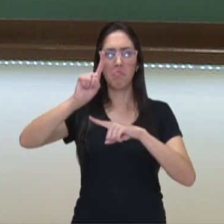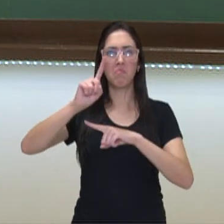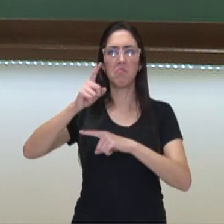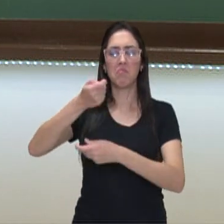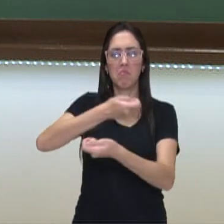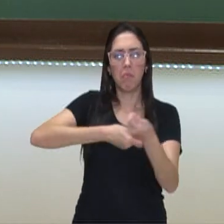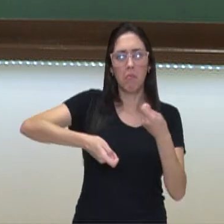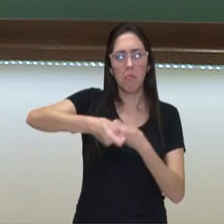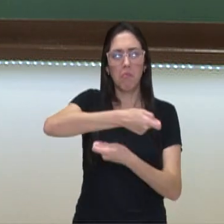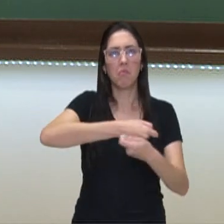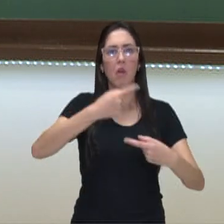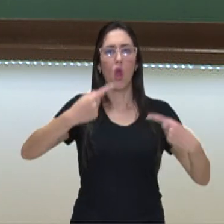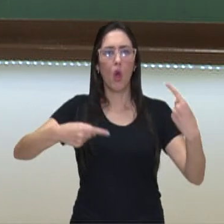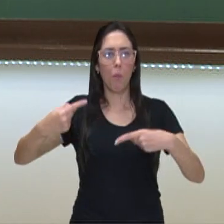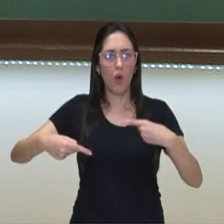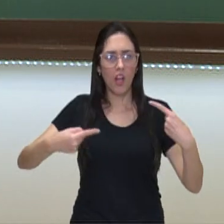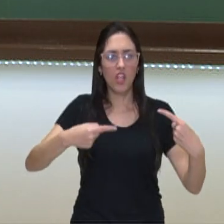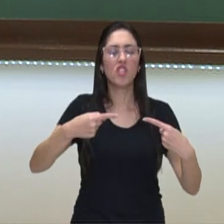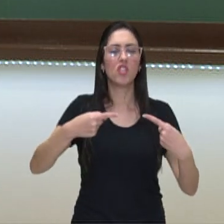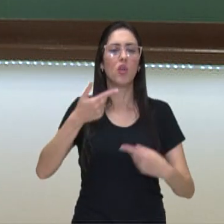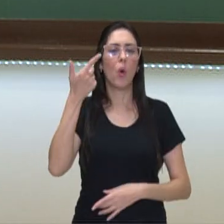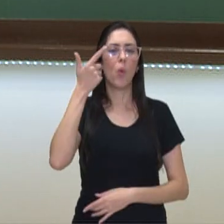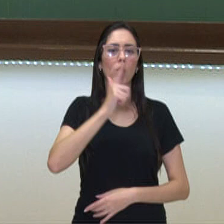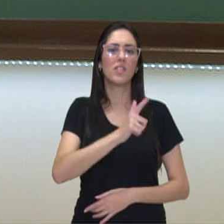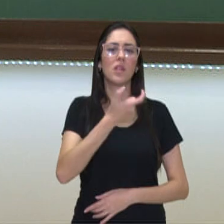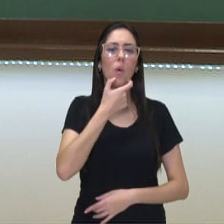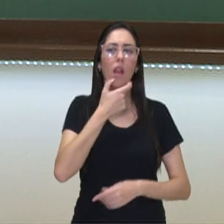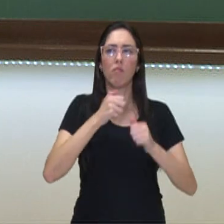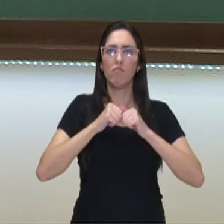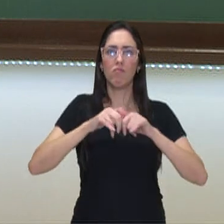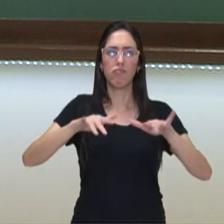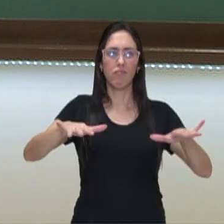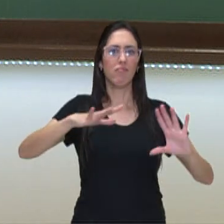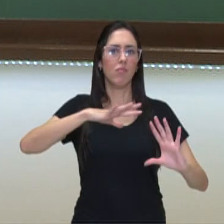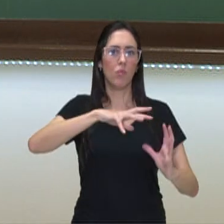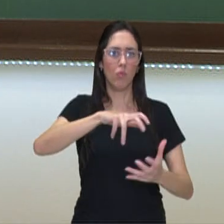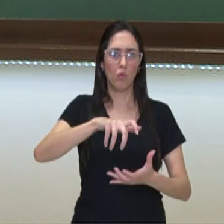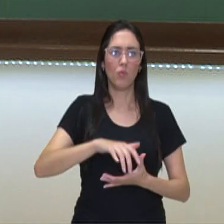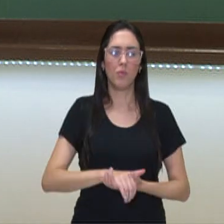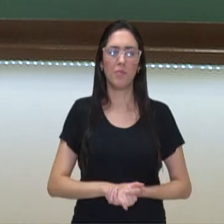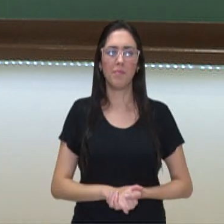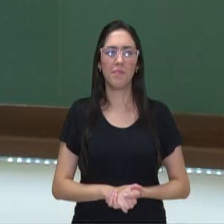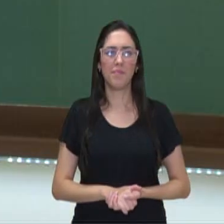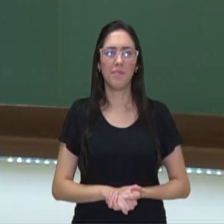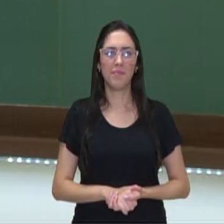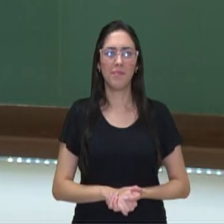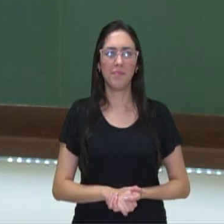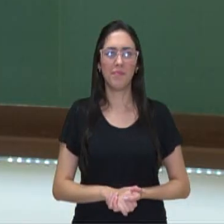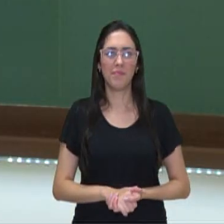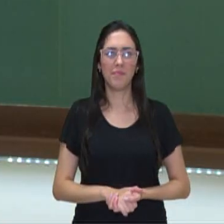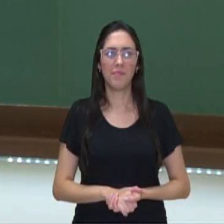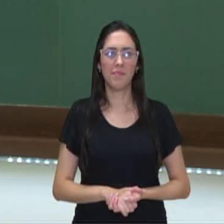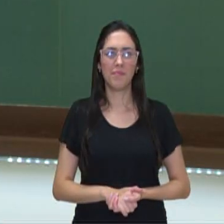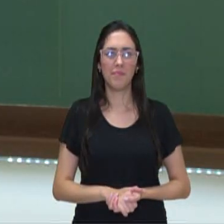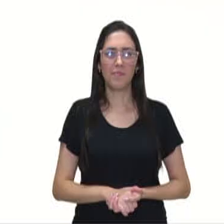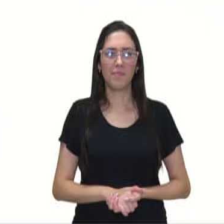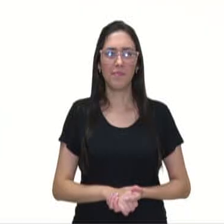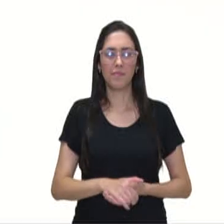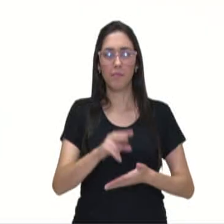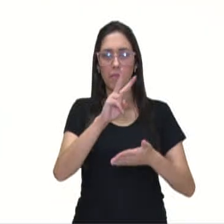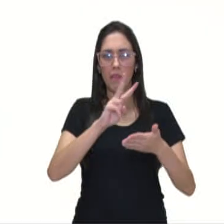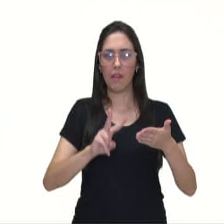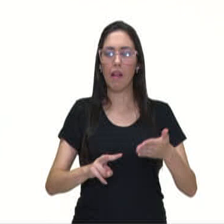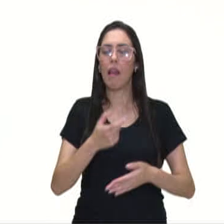como econômica, que ajudou com que a língua inglesa se espalhasse pelo mundo. The expansion of the British